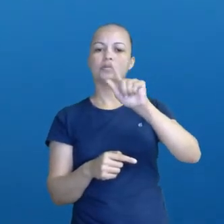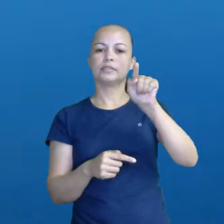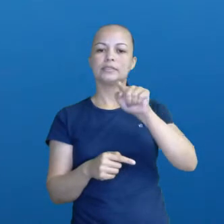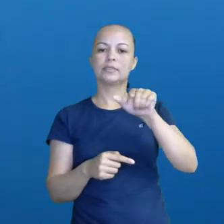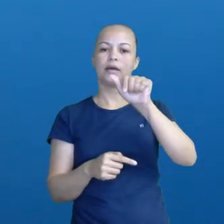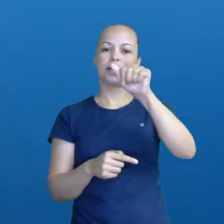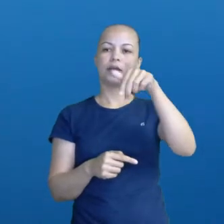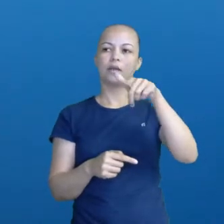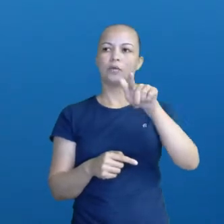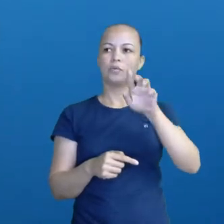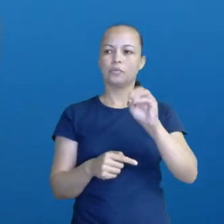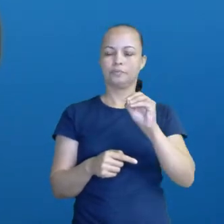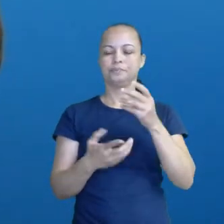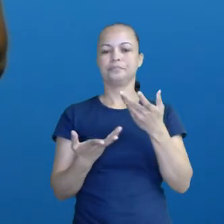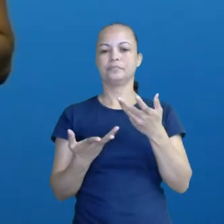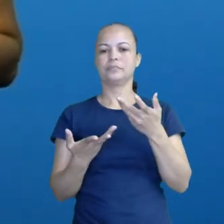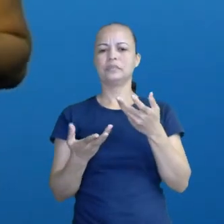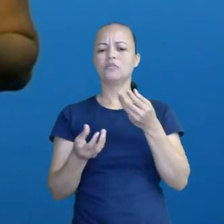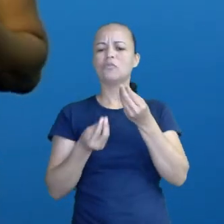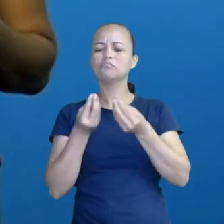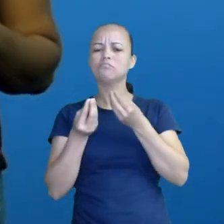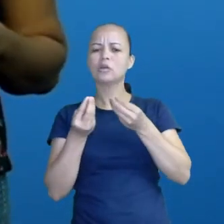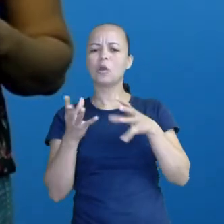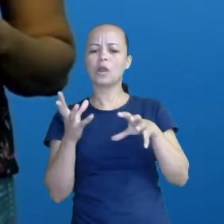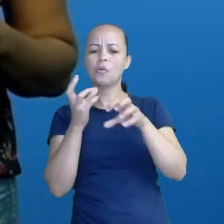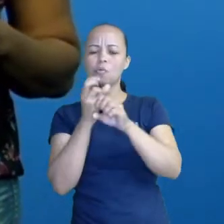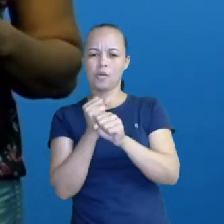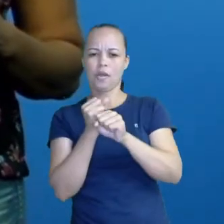como calcular a área